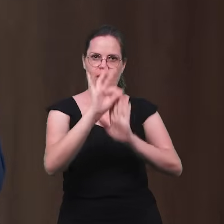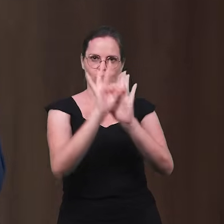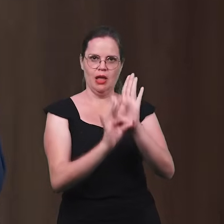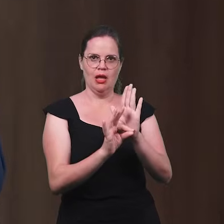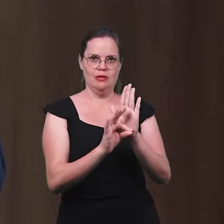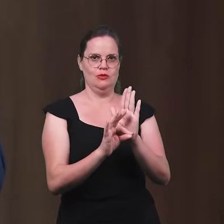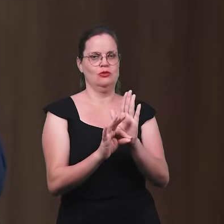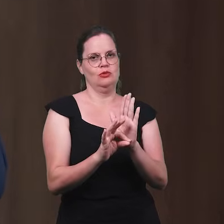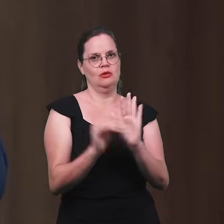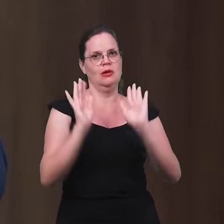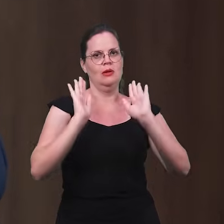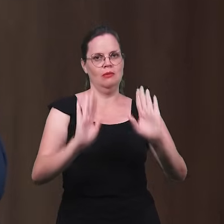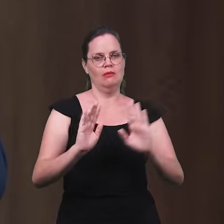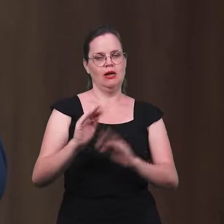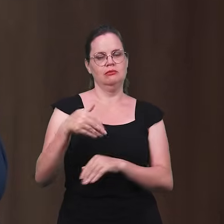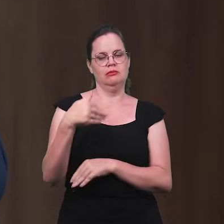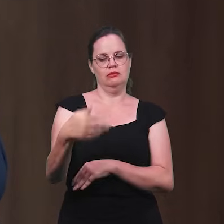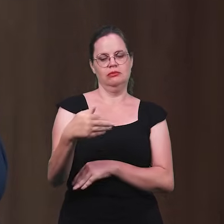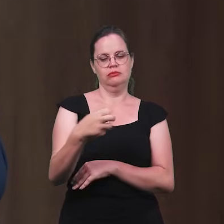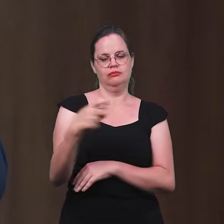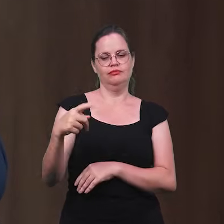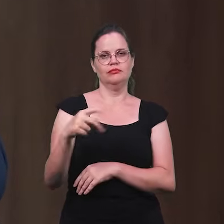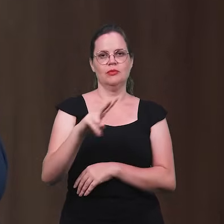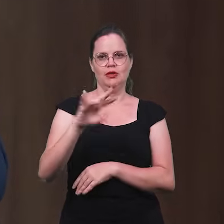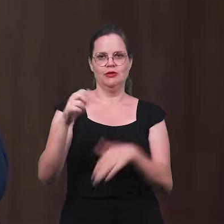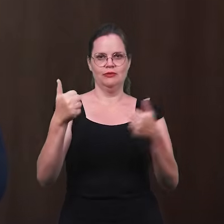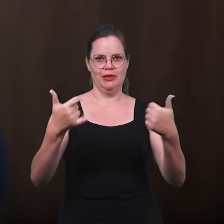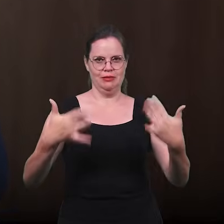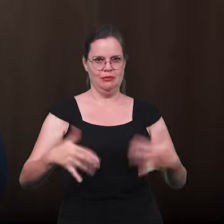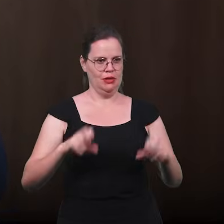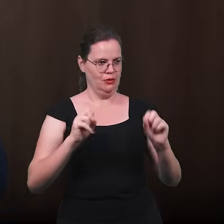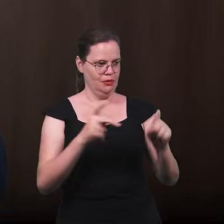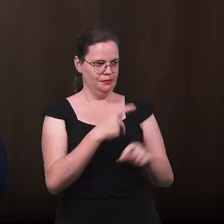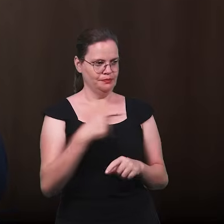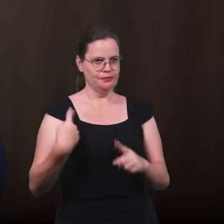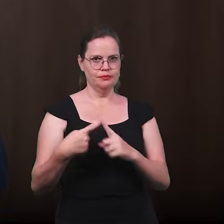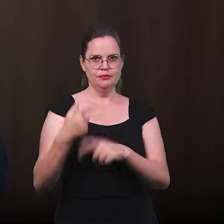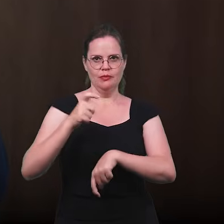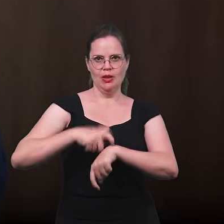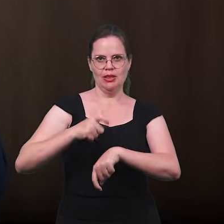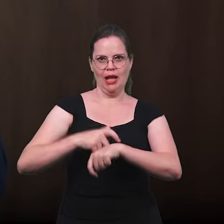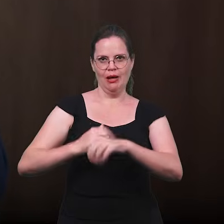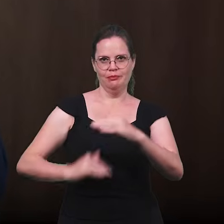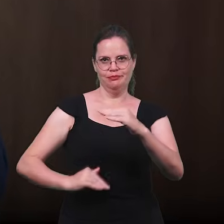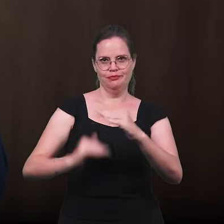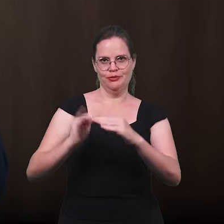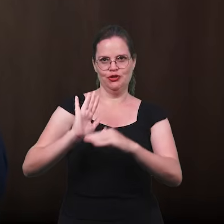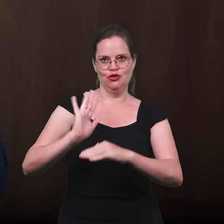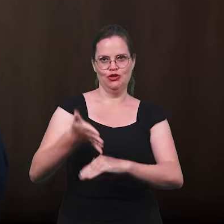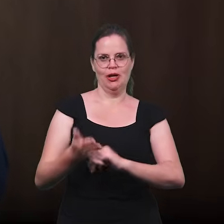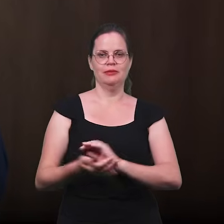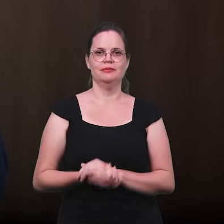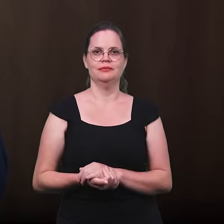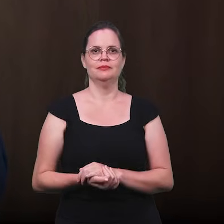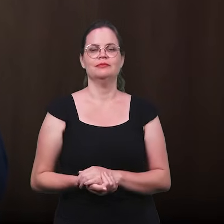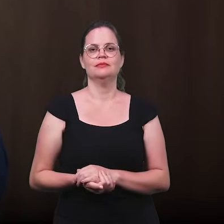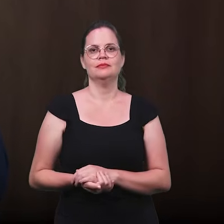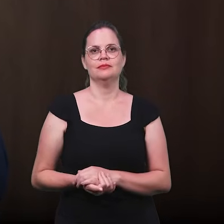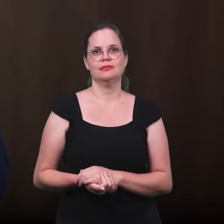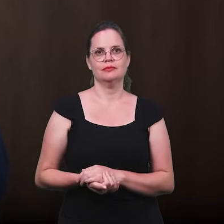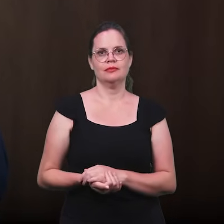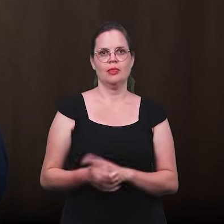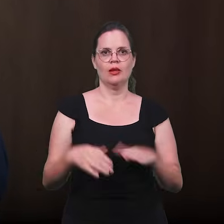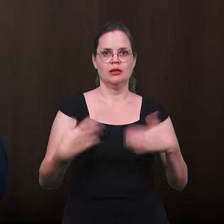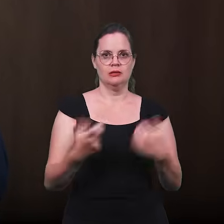falar a respeito disso no episódio que vem, pastor Gerson. Certo, certo. Já estamos com o nosso tempo Bem já avançado. esgotado. E